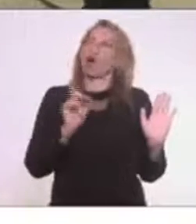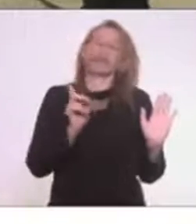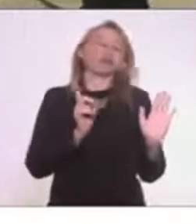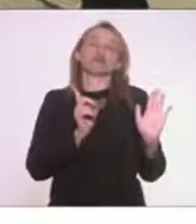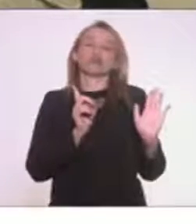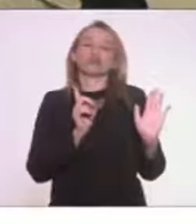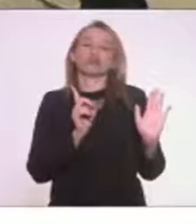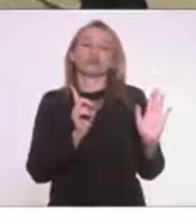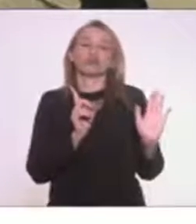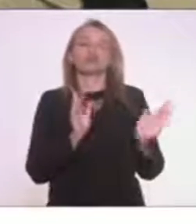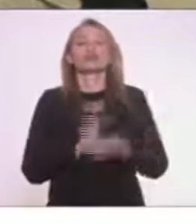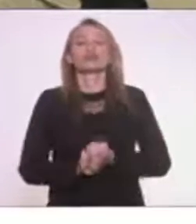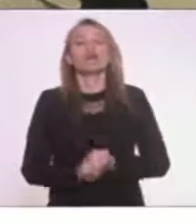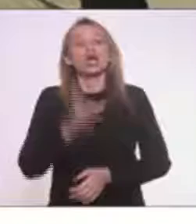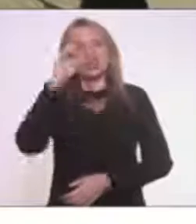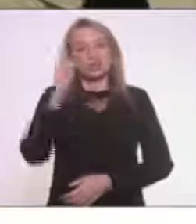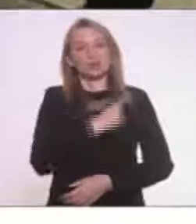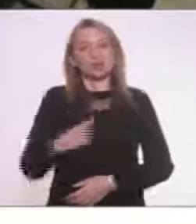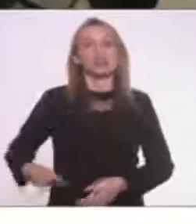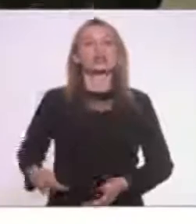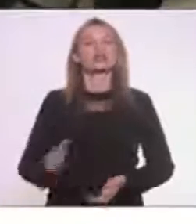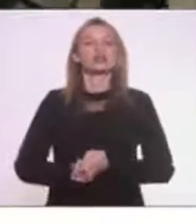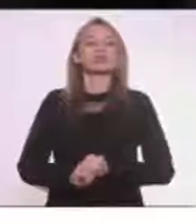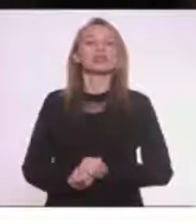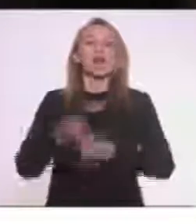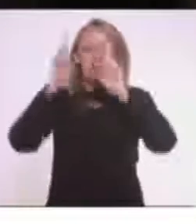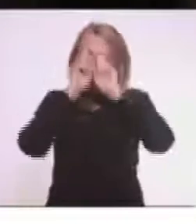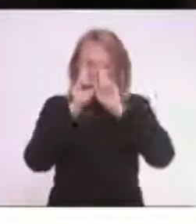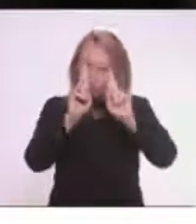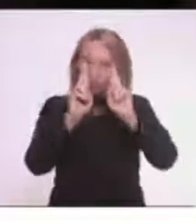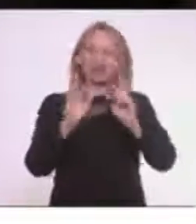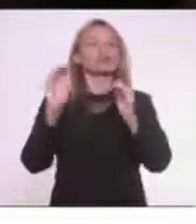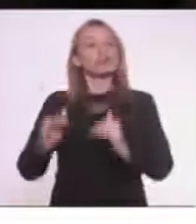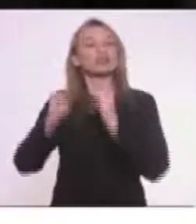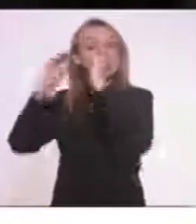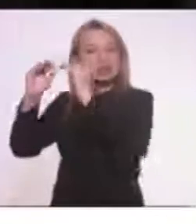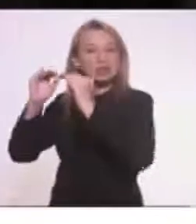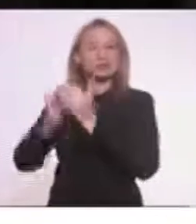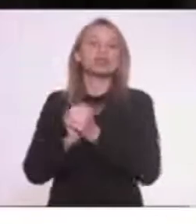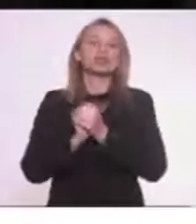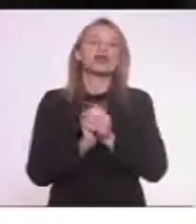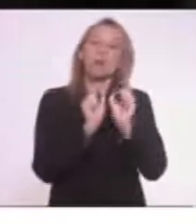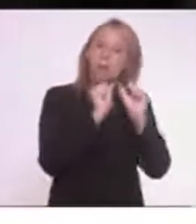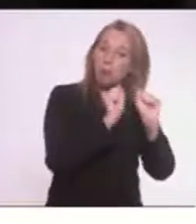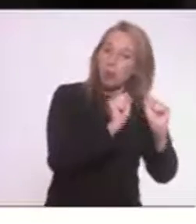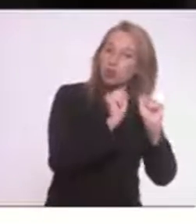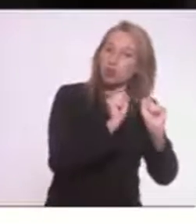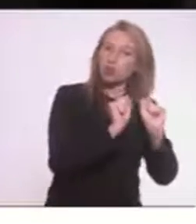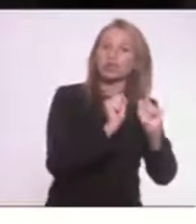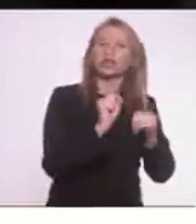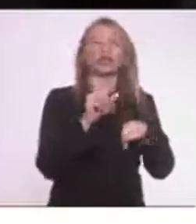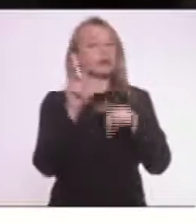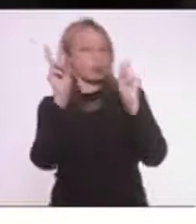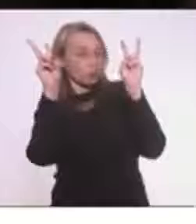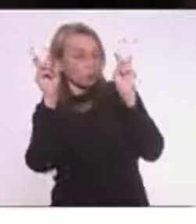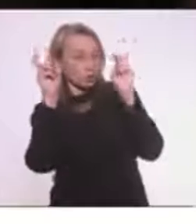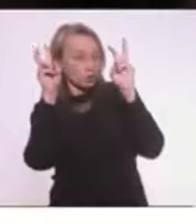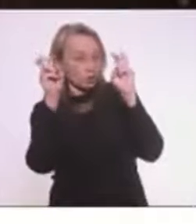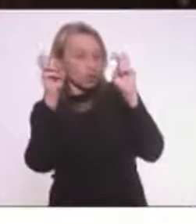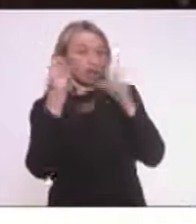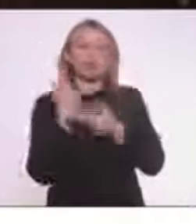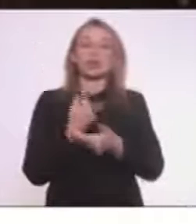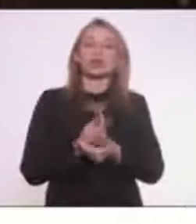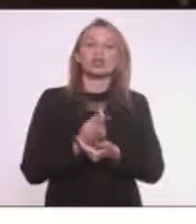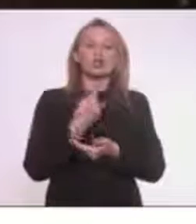verdade. Senhor presidente, respeito muito Vossa Excelência, que inclusive poderia, pelo tema de sua